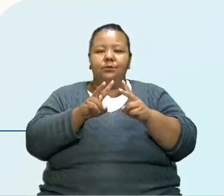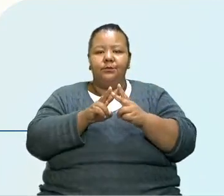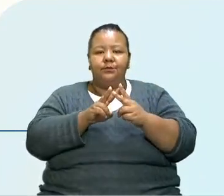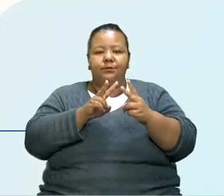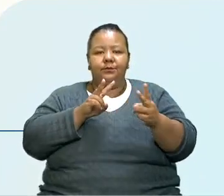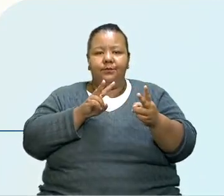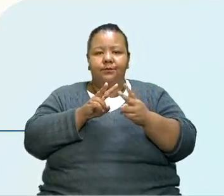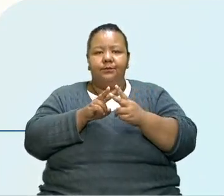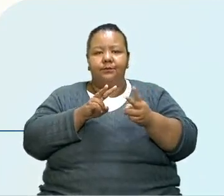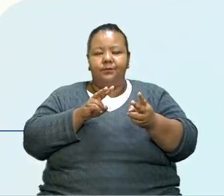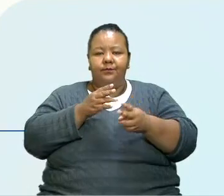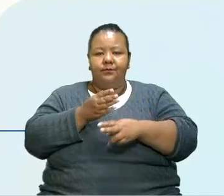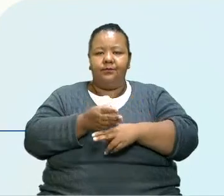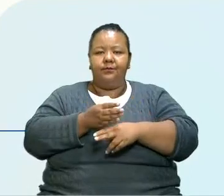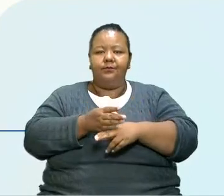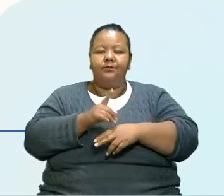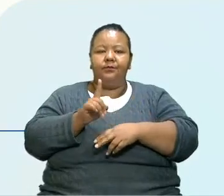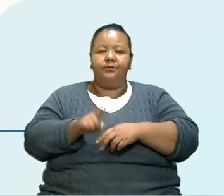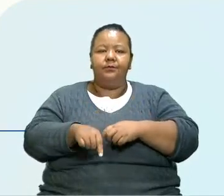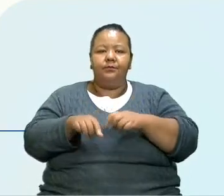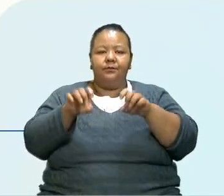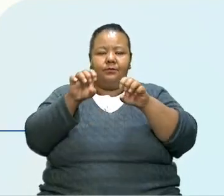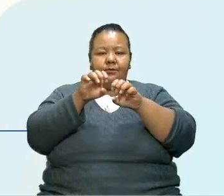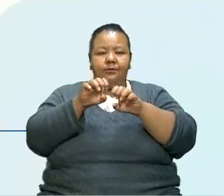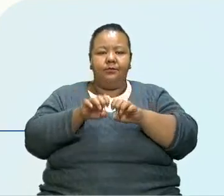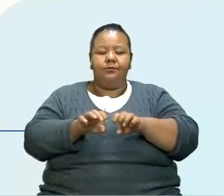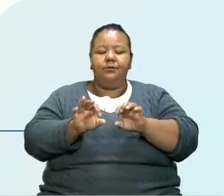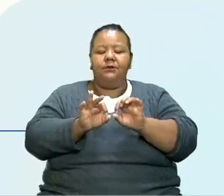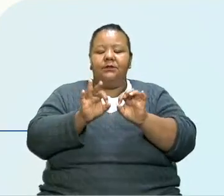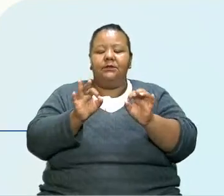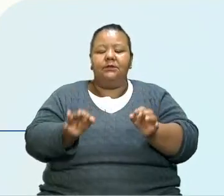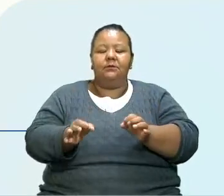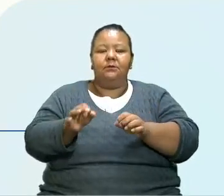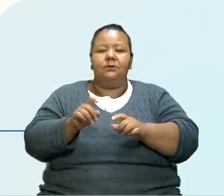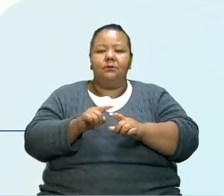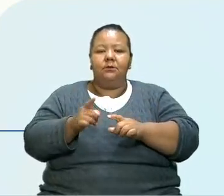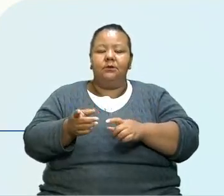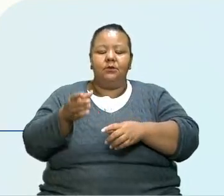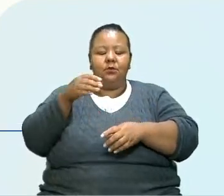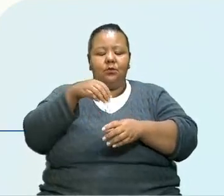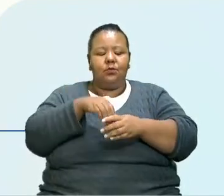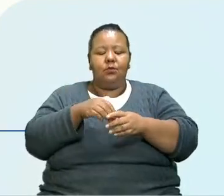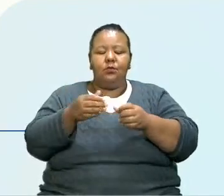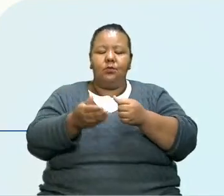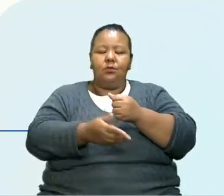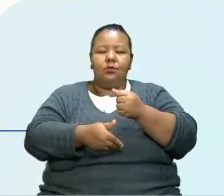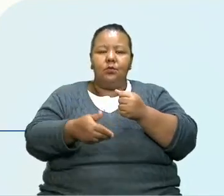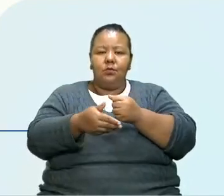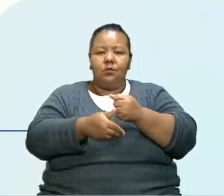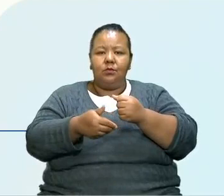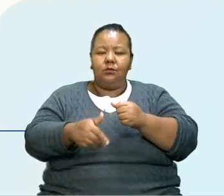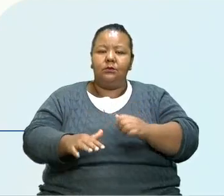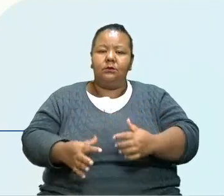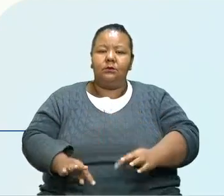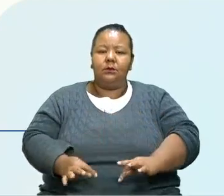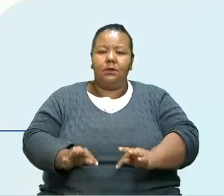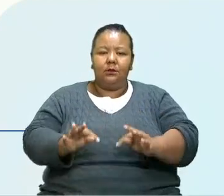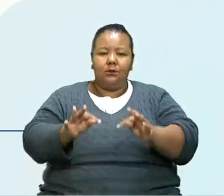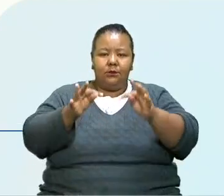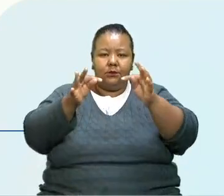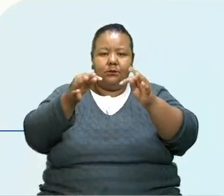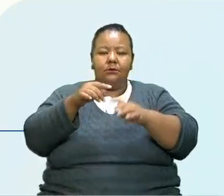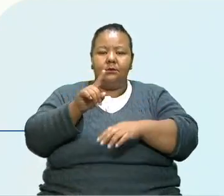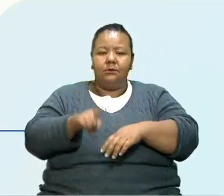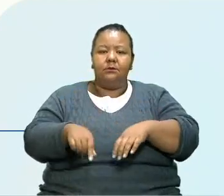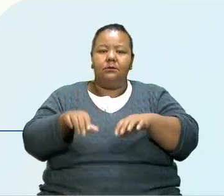virtual, como diz o nome, é uma estrutura simples, flexível, mas ela está totalmente embasada, sentada na tecnologia. Então,